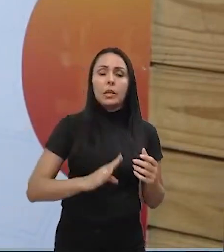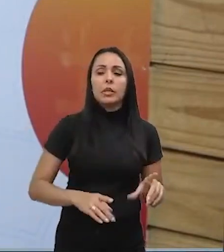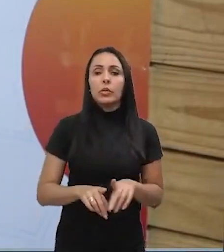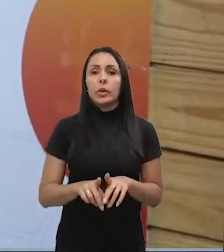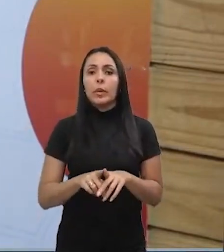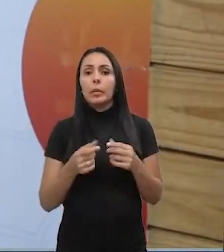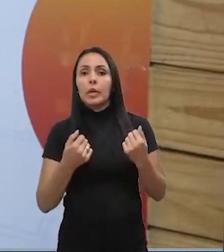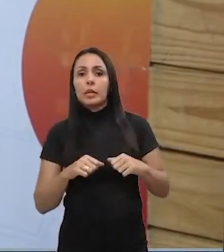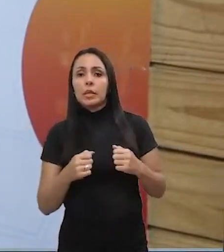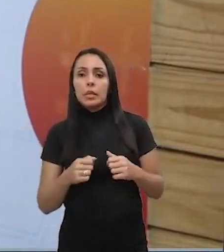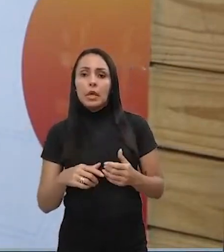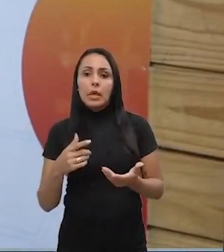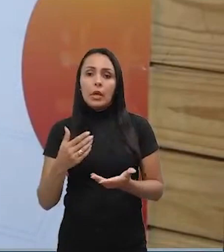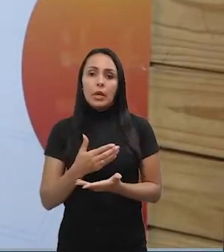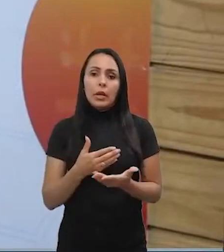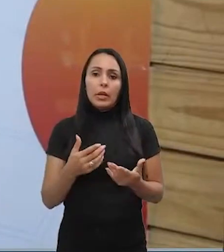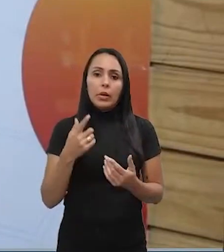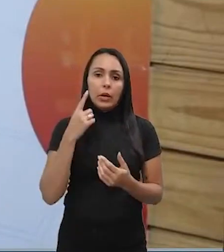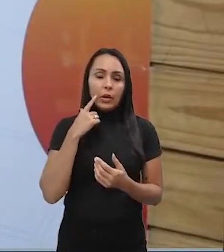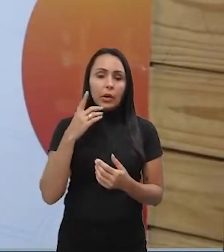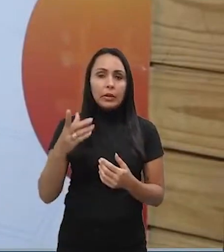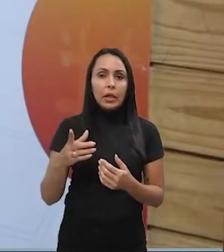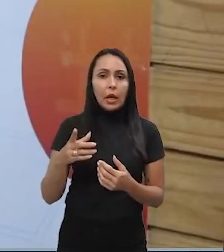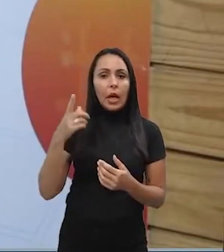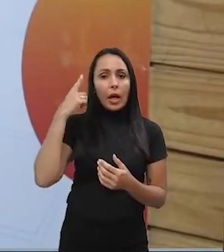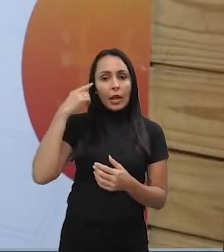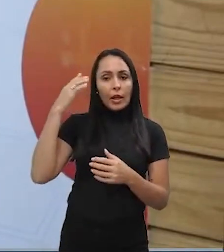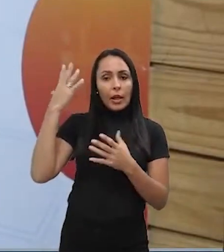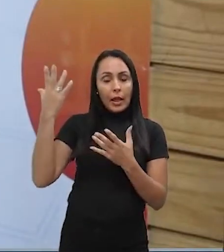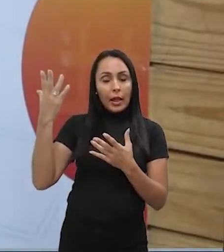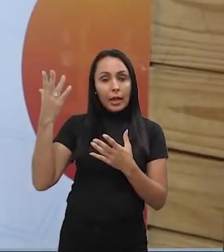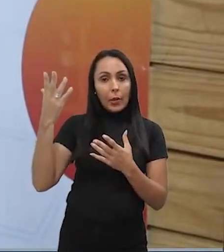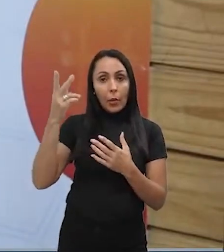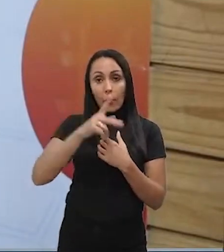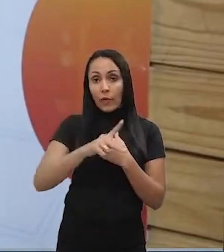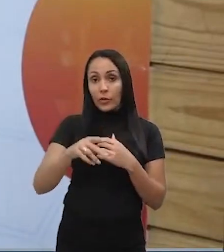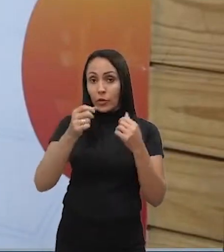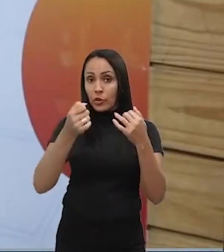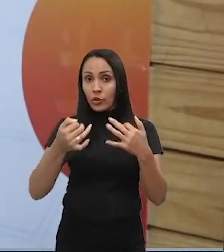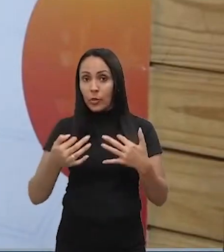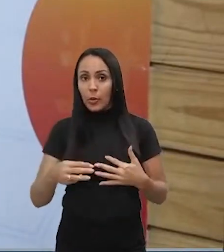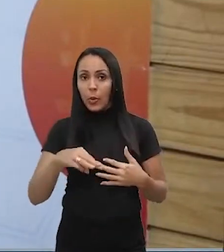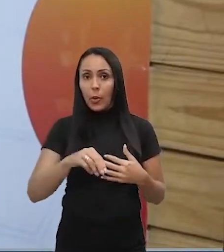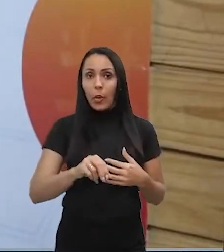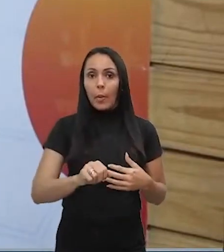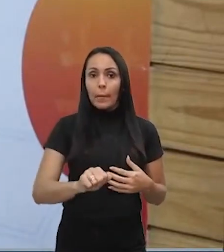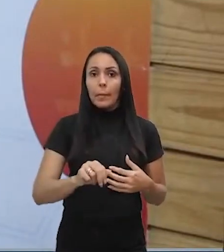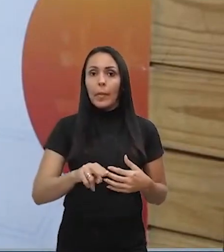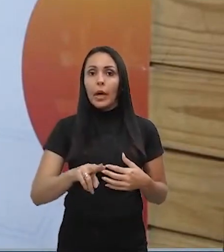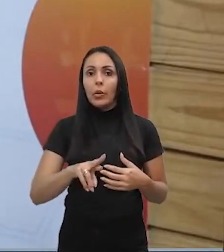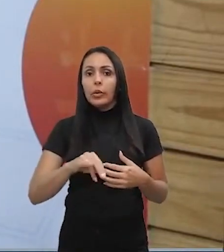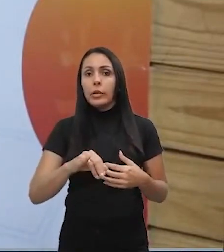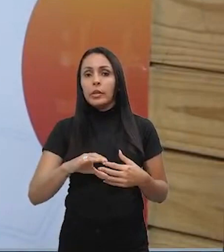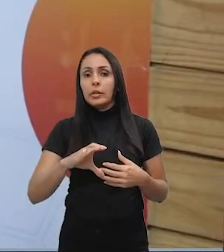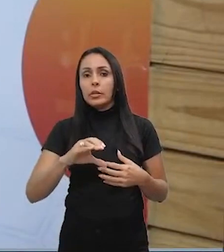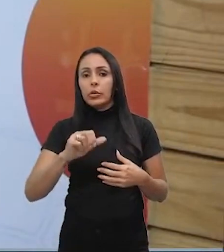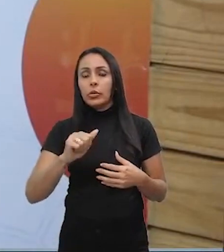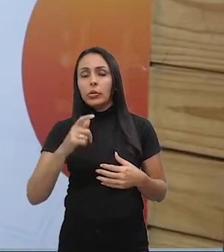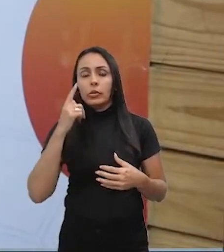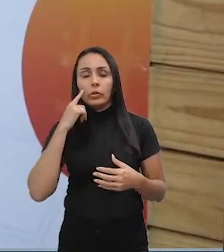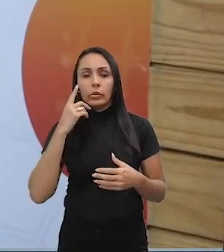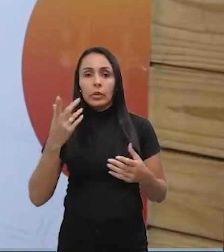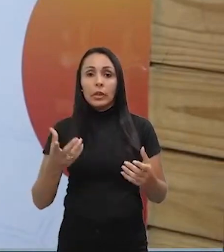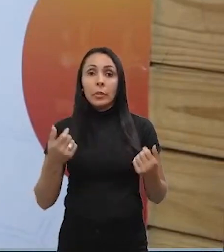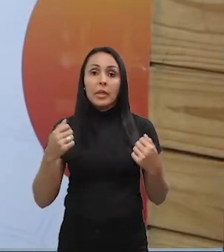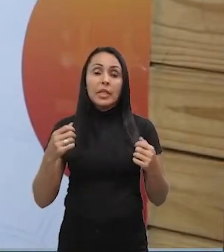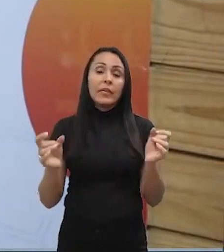né? Maurício Nassau precisou, não sei se você se recorda, o professor acabou de falar. Ele precisava concluir um projeto. Ele não